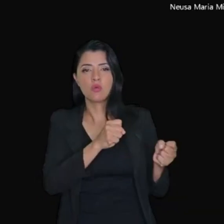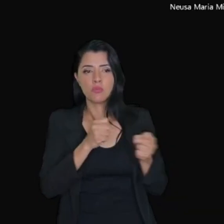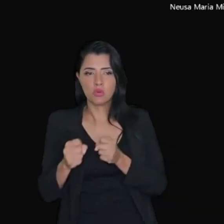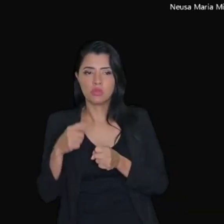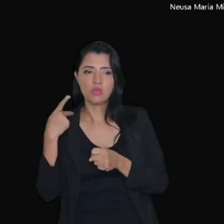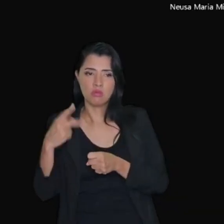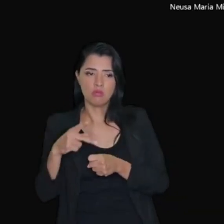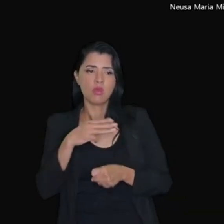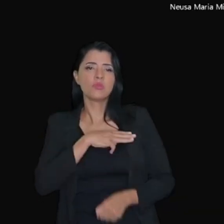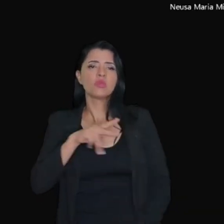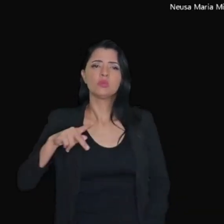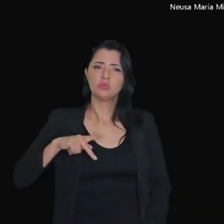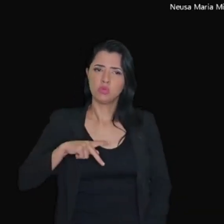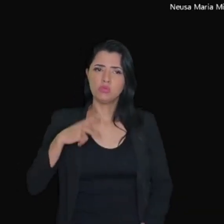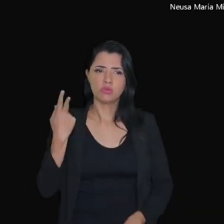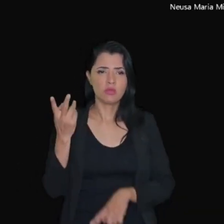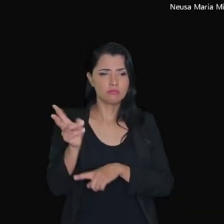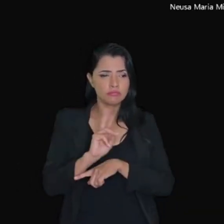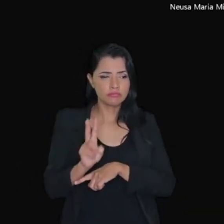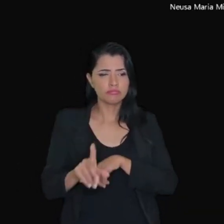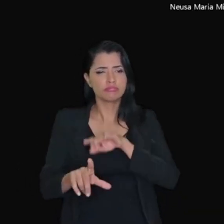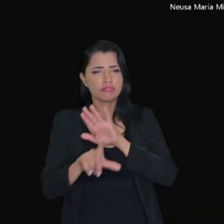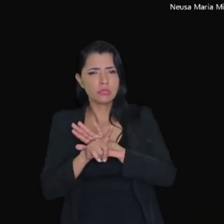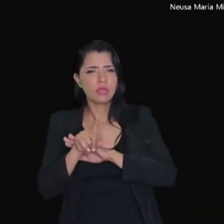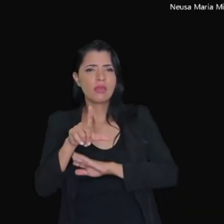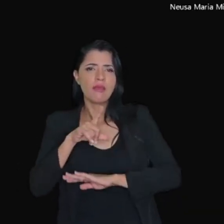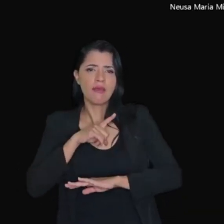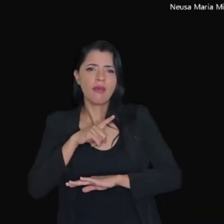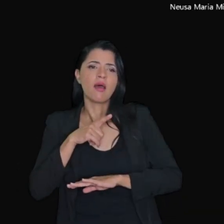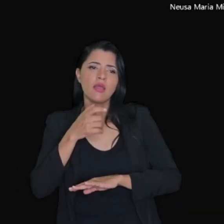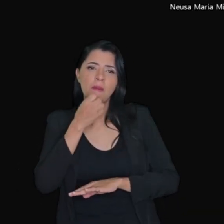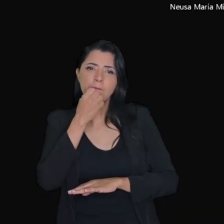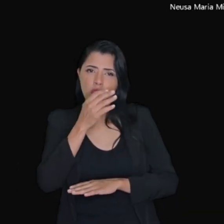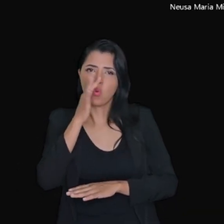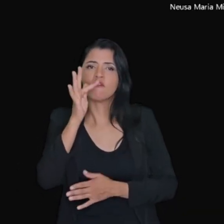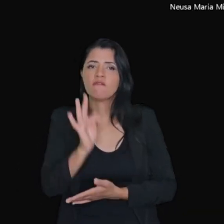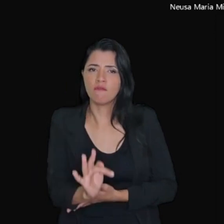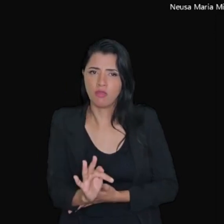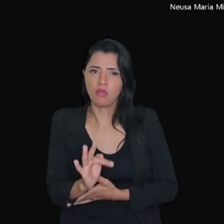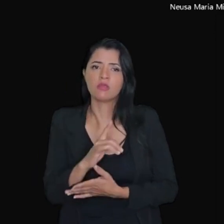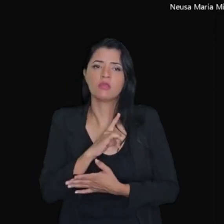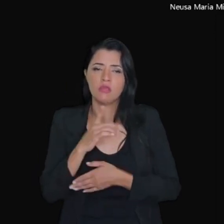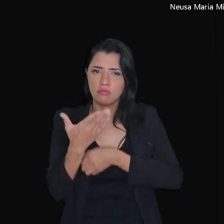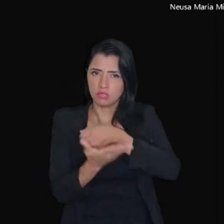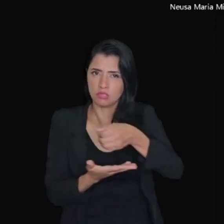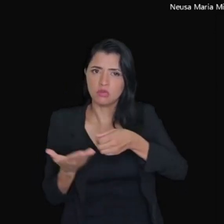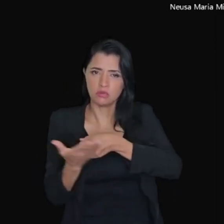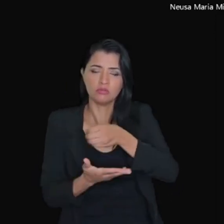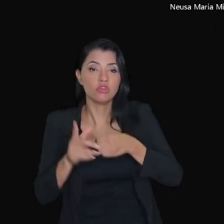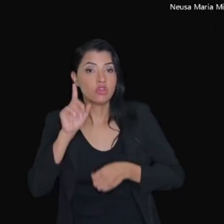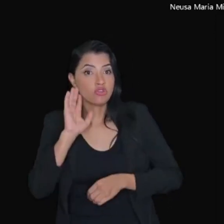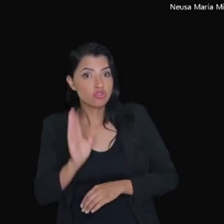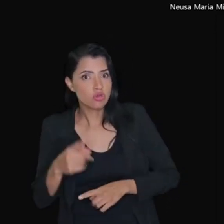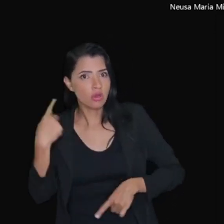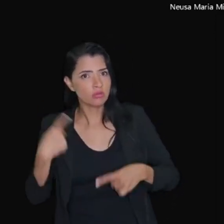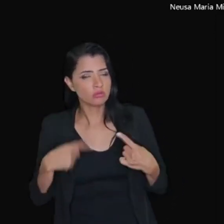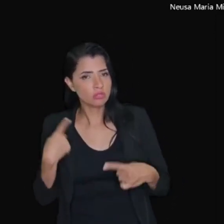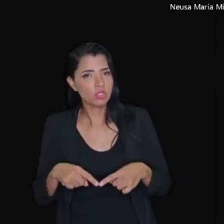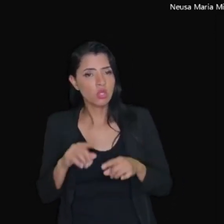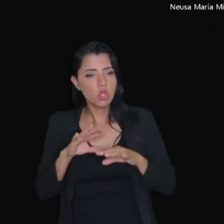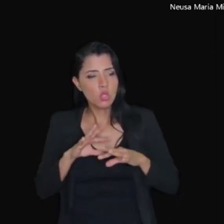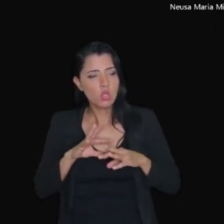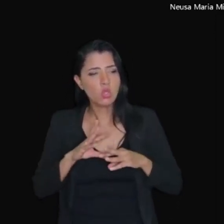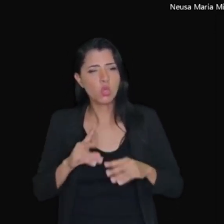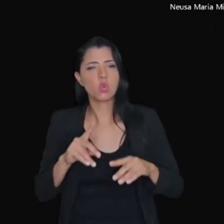Ministério Público, que é o fiscal da lei, há aí um princípio da boa-fé, a gente já discutiu isso bastante. O Ministério Público, todo aquele acervo probatório